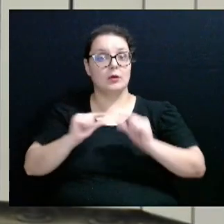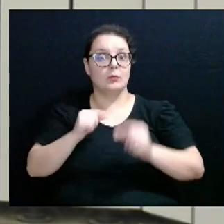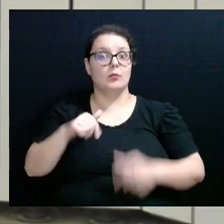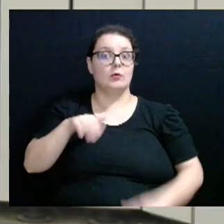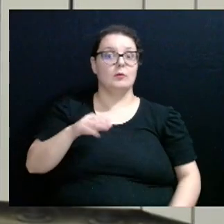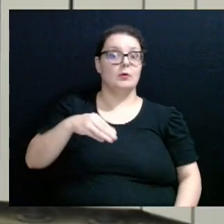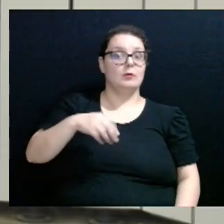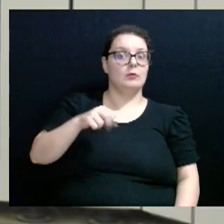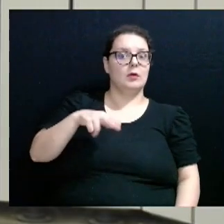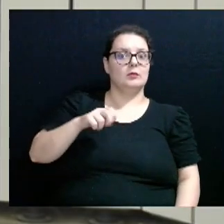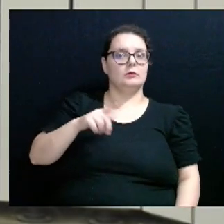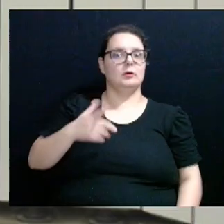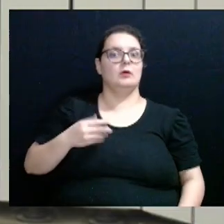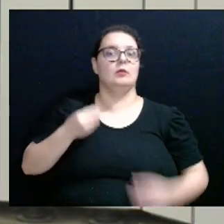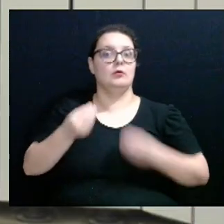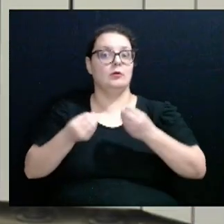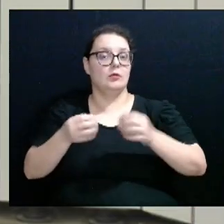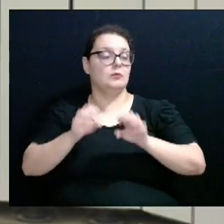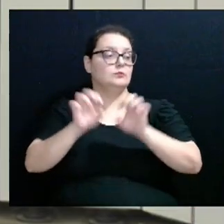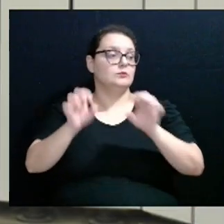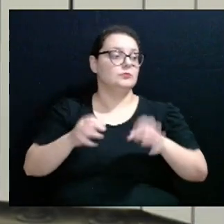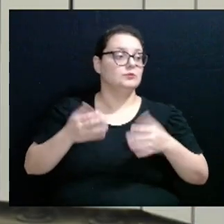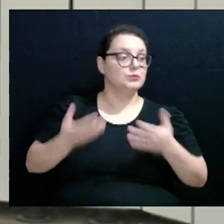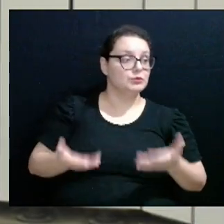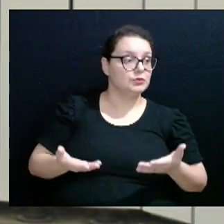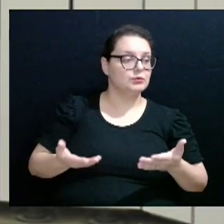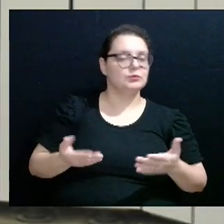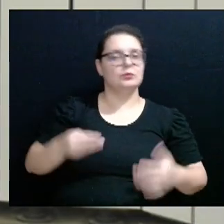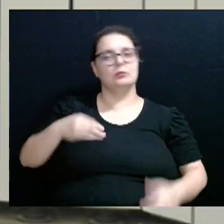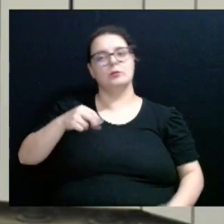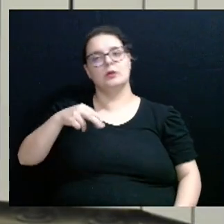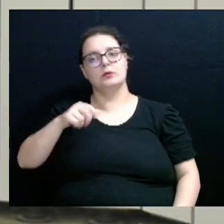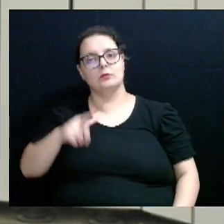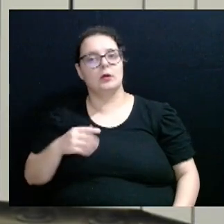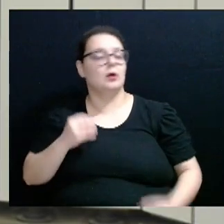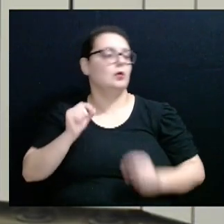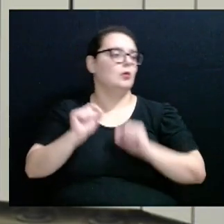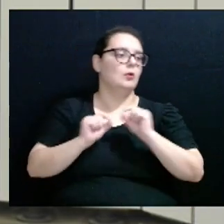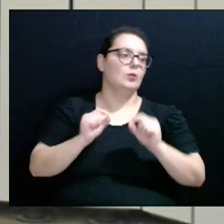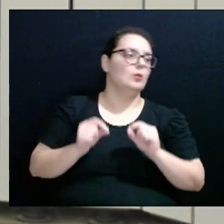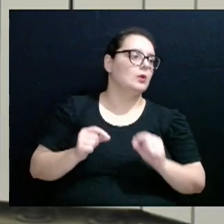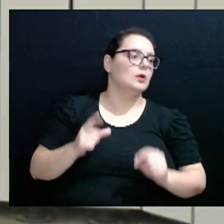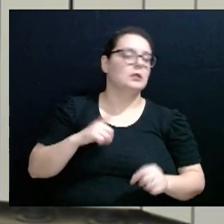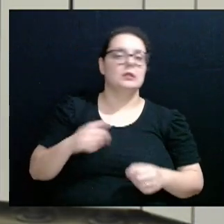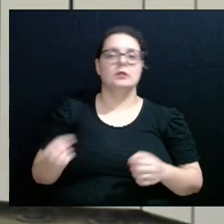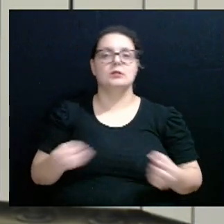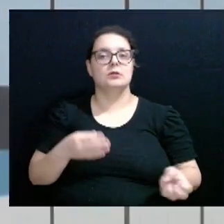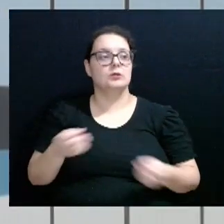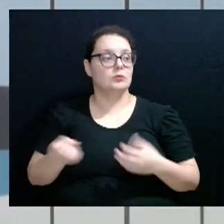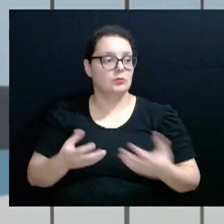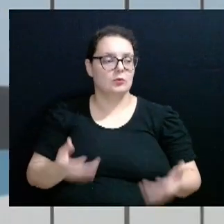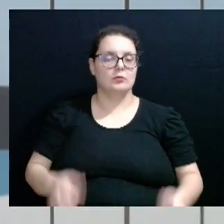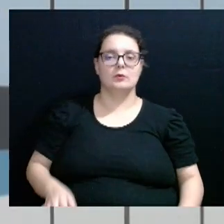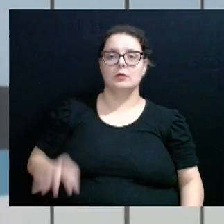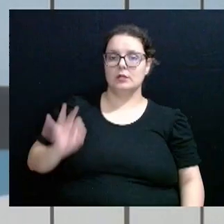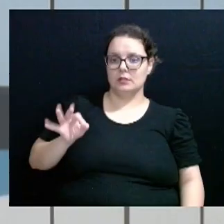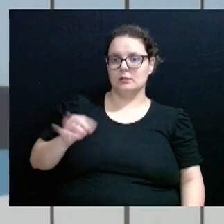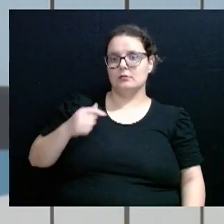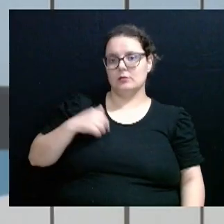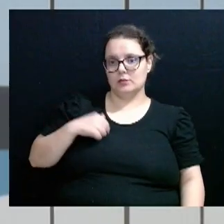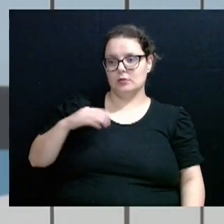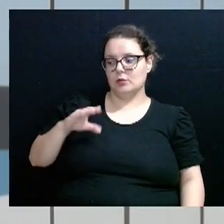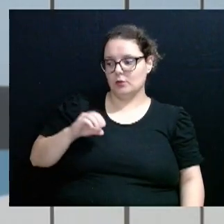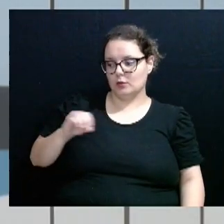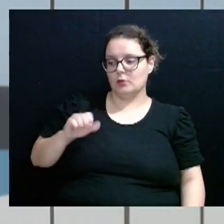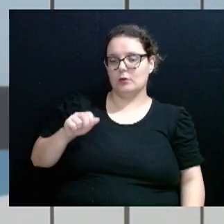para você estruturar esse manual, o que que ele tem de inovador. Certo. Eu sou coautor desse manual de redação. Ele